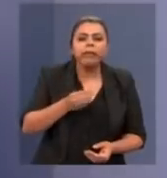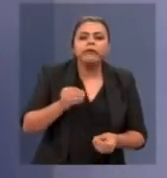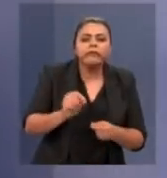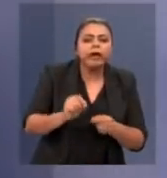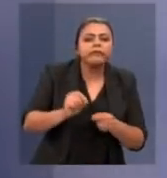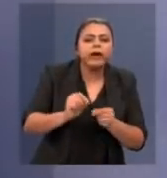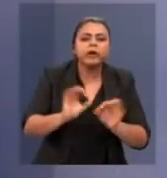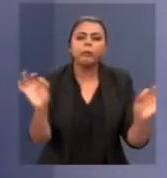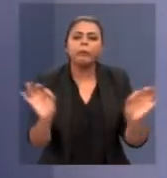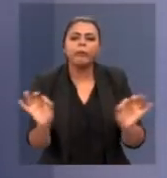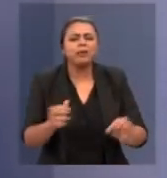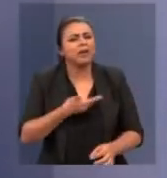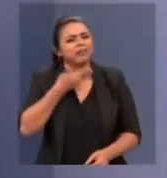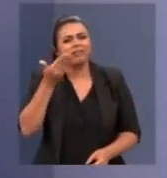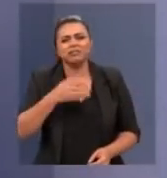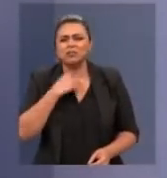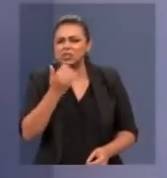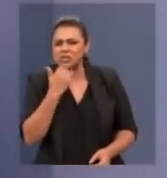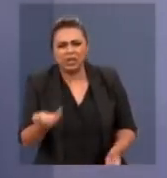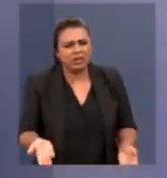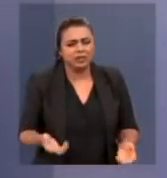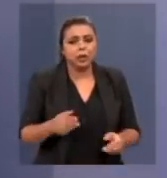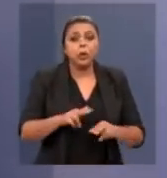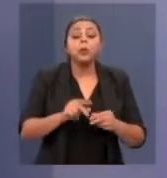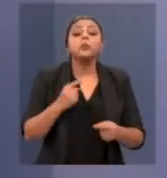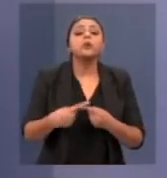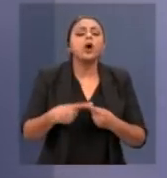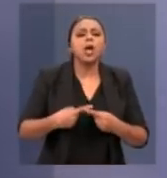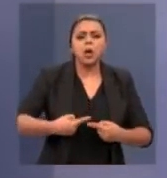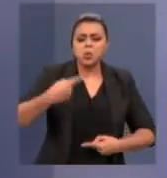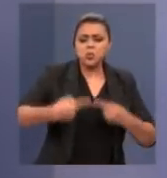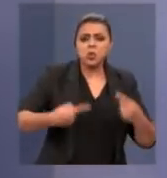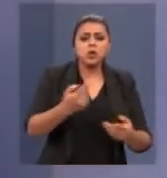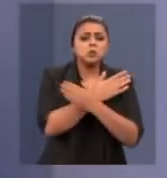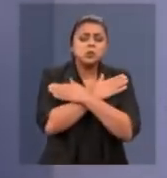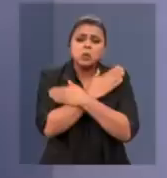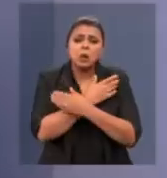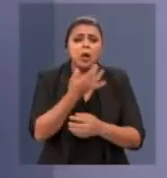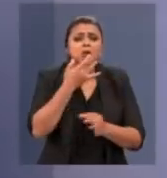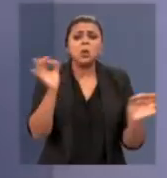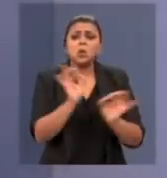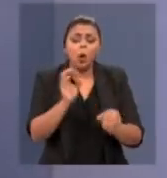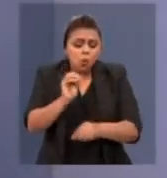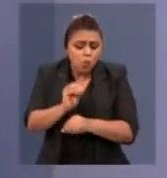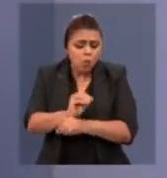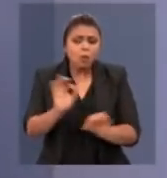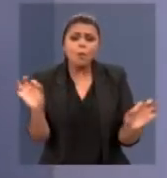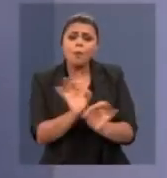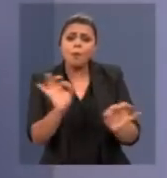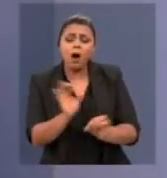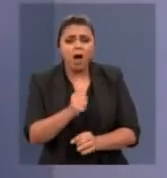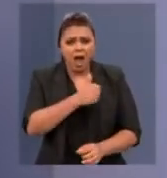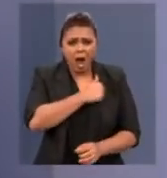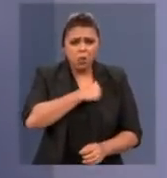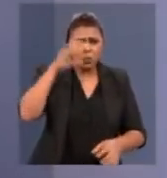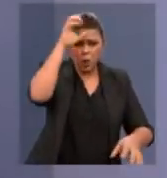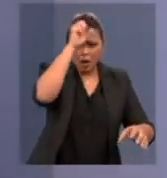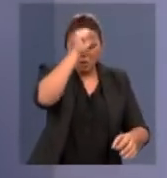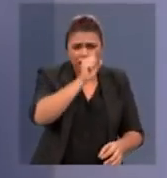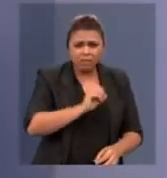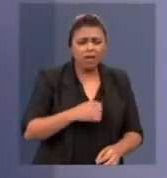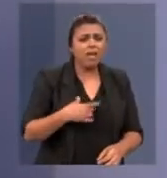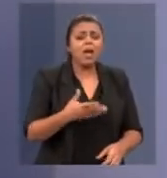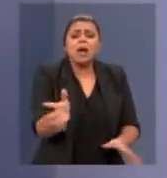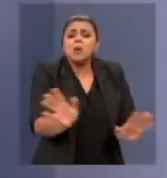quem cuida da educação nesse governo foi um monte de político desempregado que não cuidou quem dos nossos alunos para ele aprender e ele